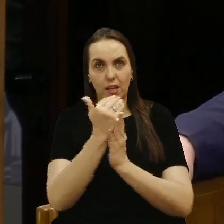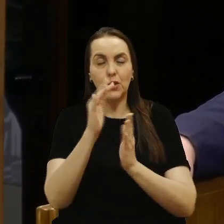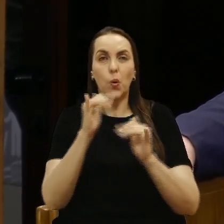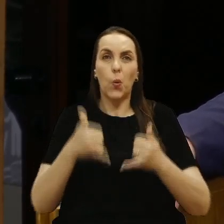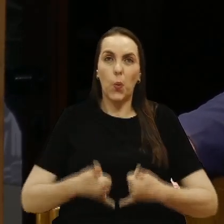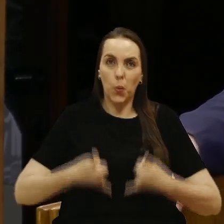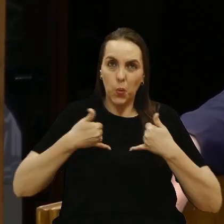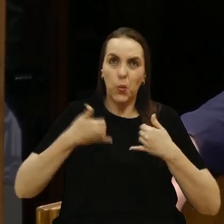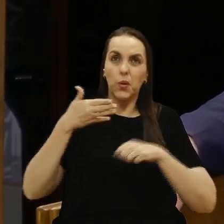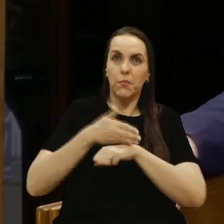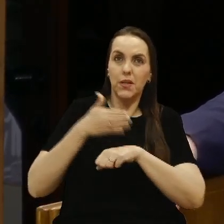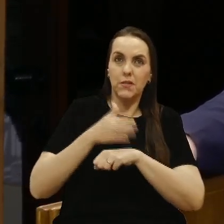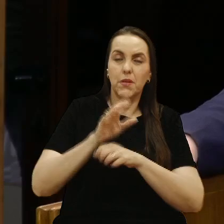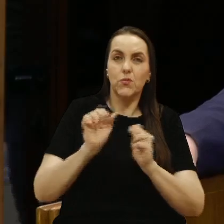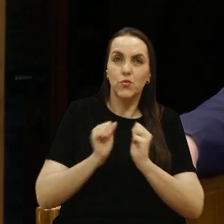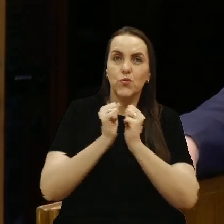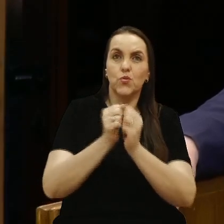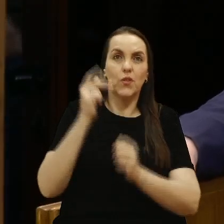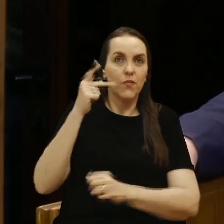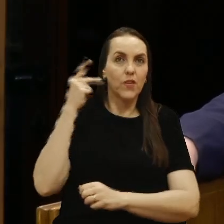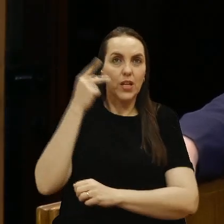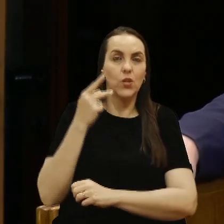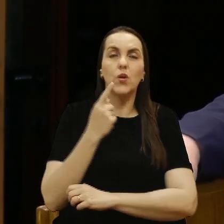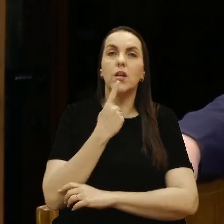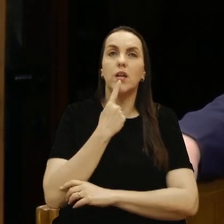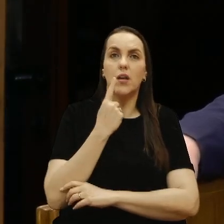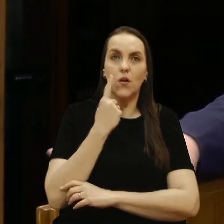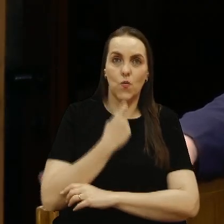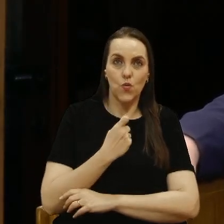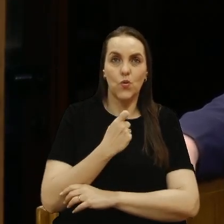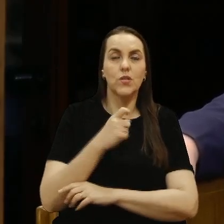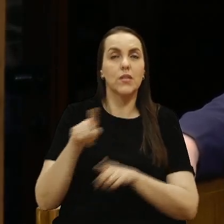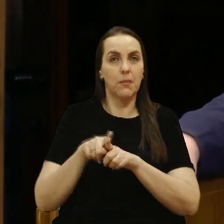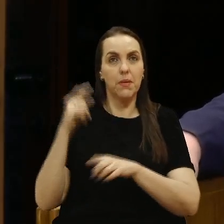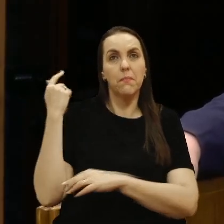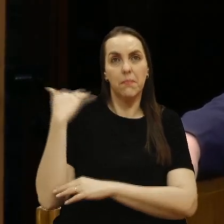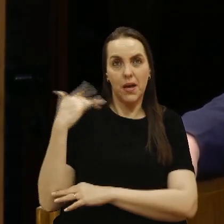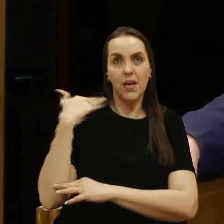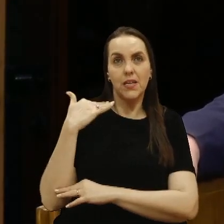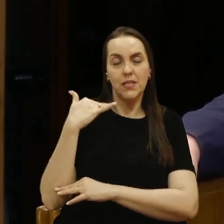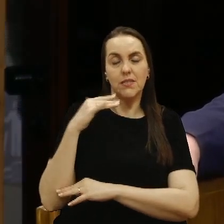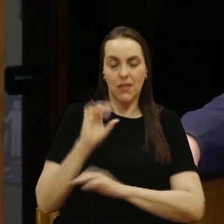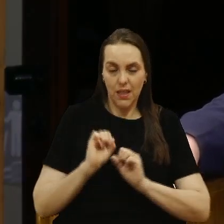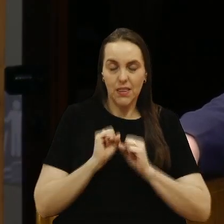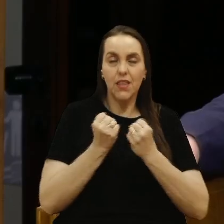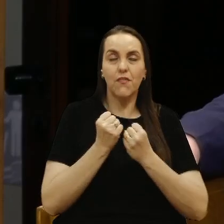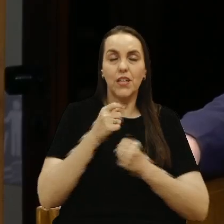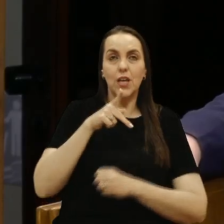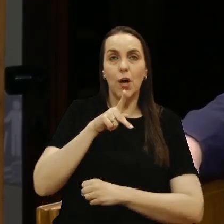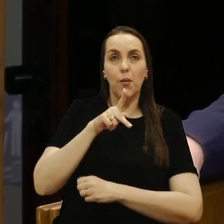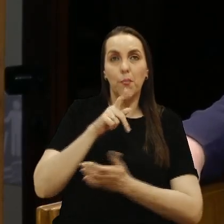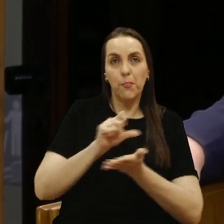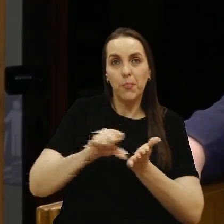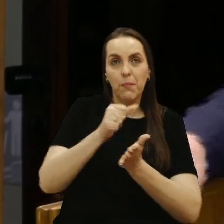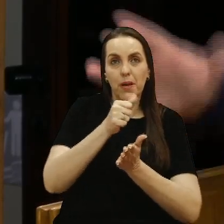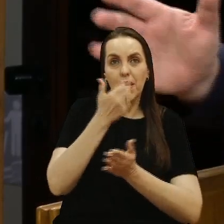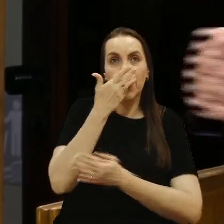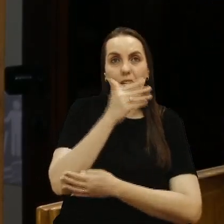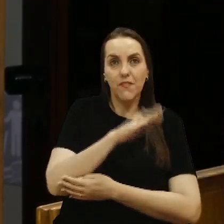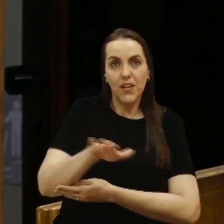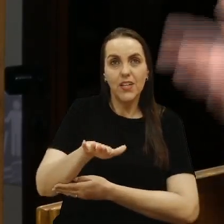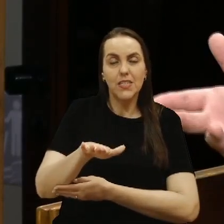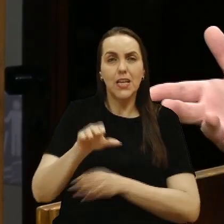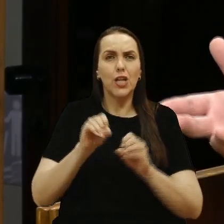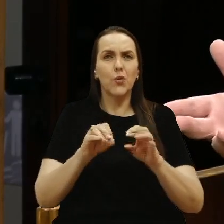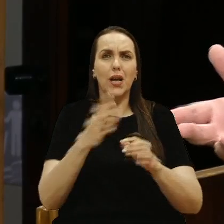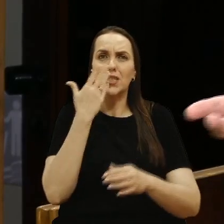honra de fazer parte, juntamente com a vereadora Rose e a vereadora Andressa Marques, da Frente Parlamentar em Defesa da Primeira Infância e da Educação Infantil de Caxias do Sul. Então,